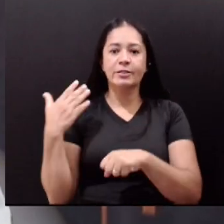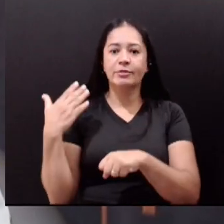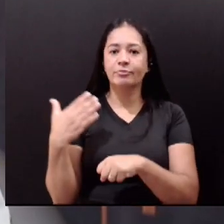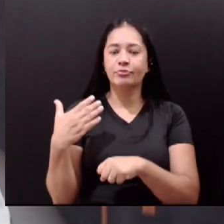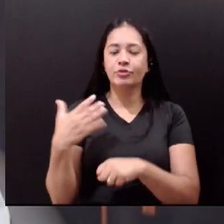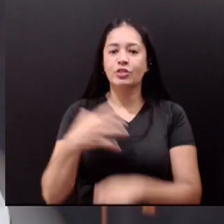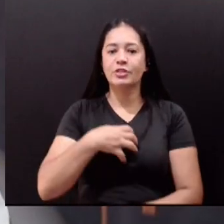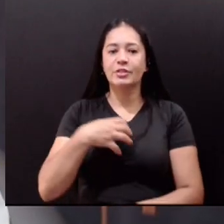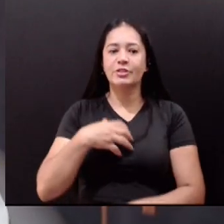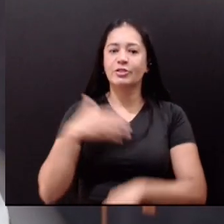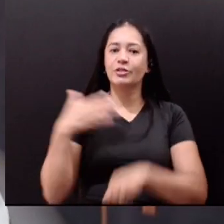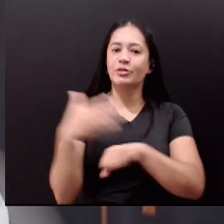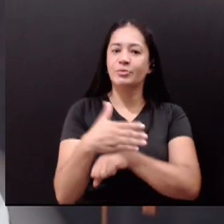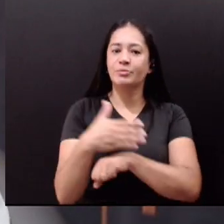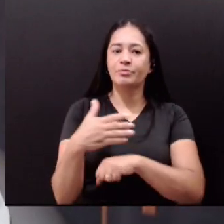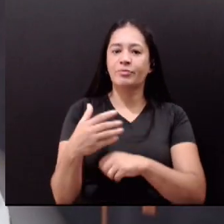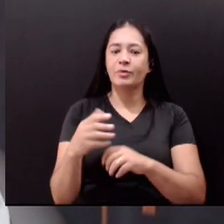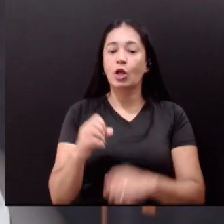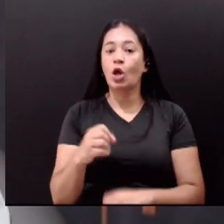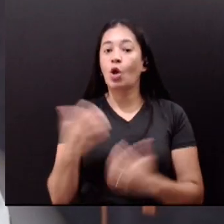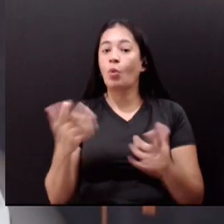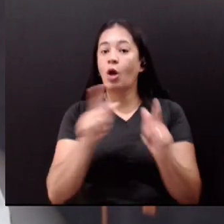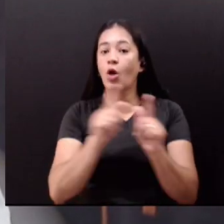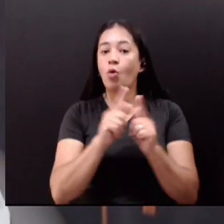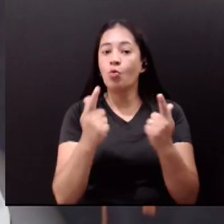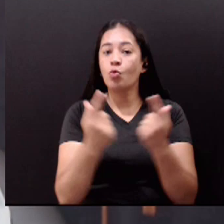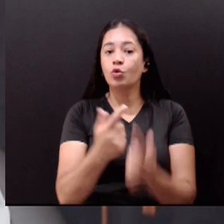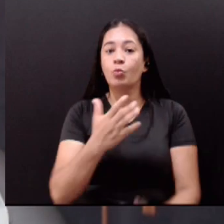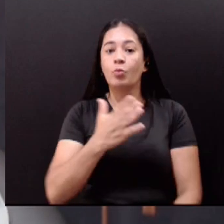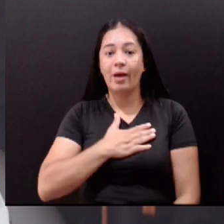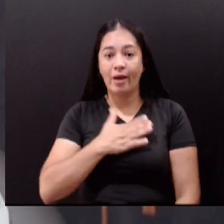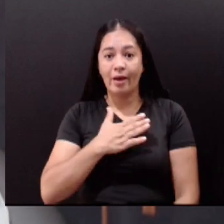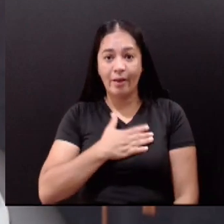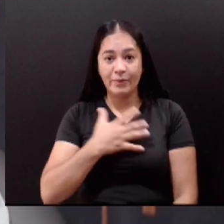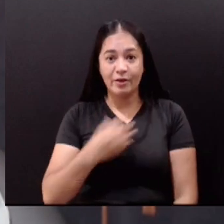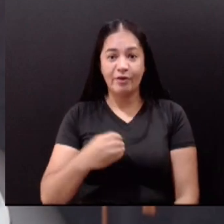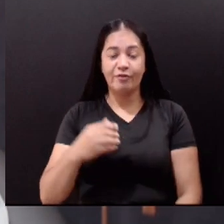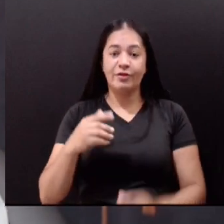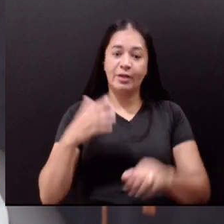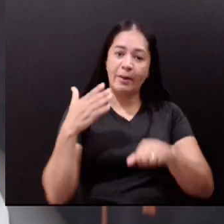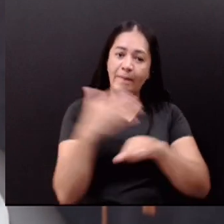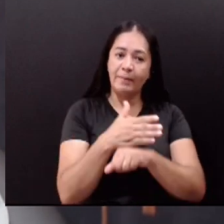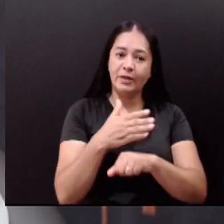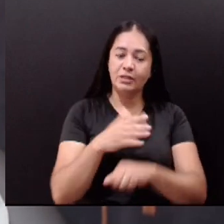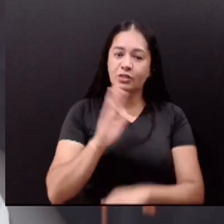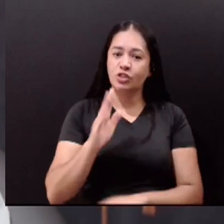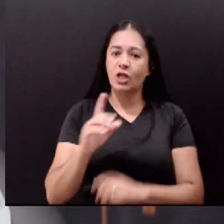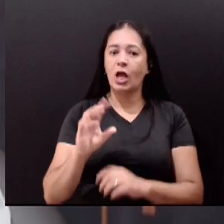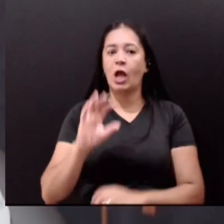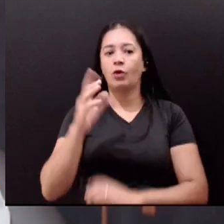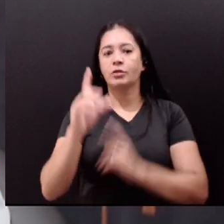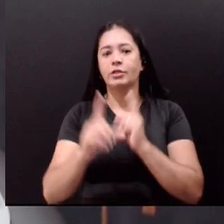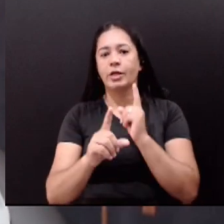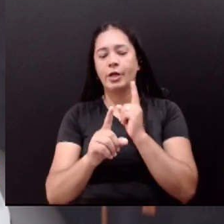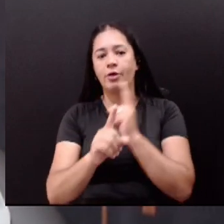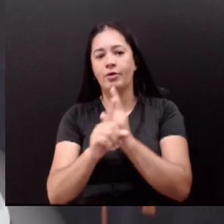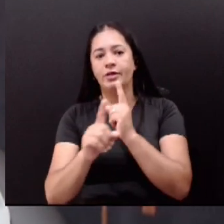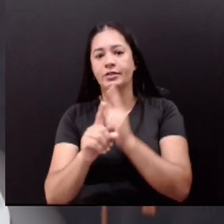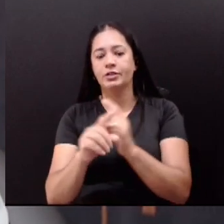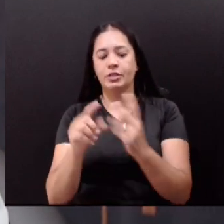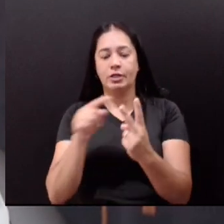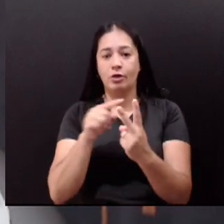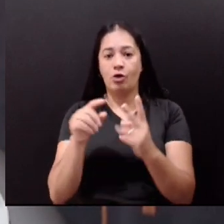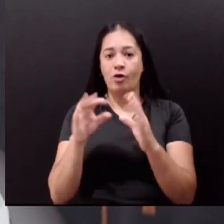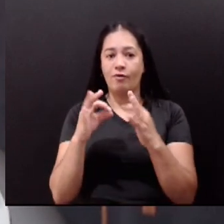qual grupo a minha filha está inserida? Então, eu já tive situações de atendimento e orientação aos pais que eles queriam mudar